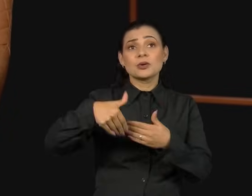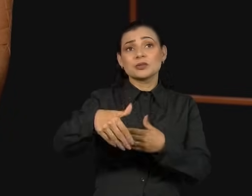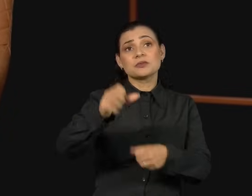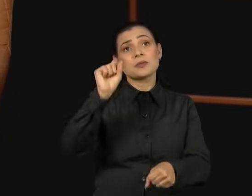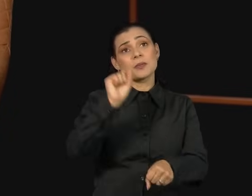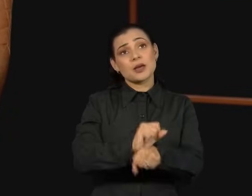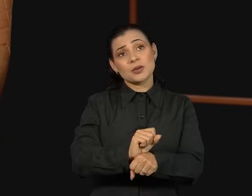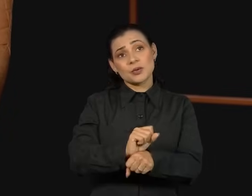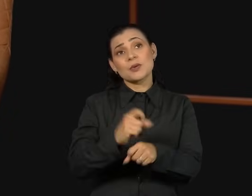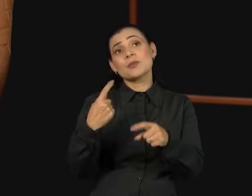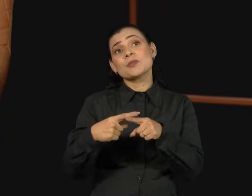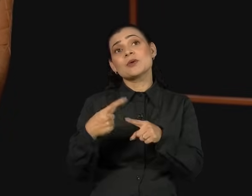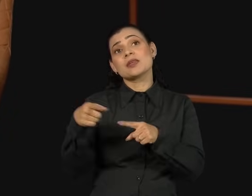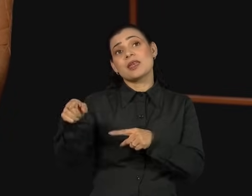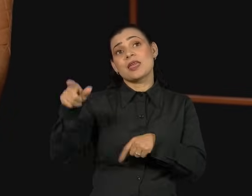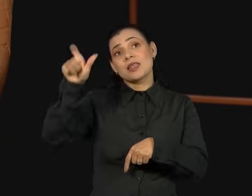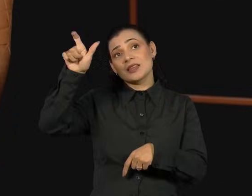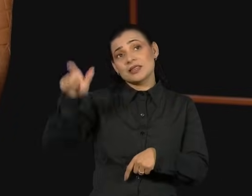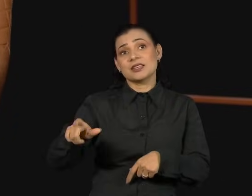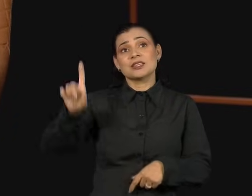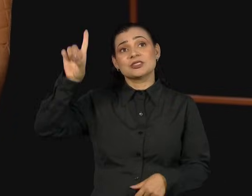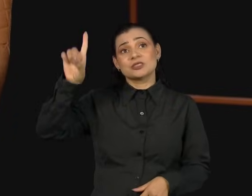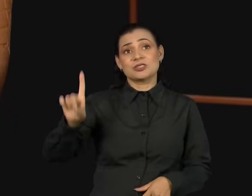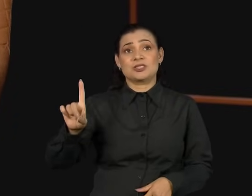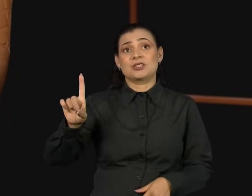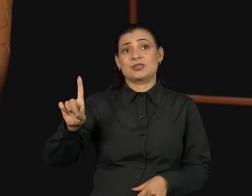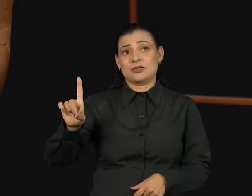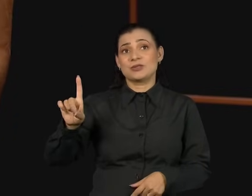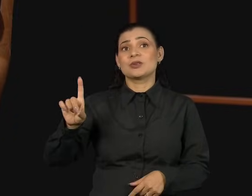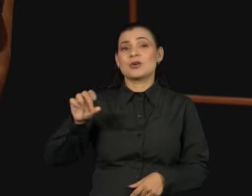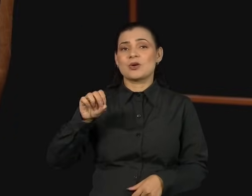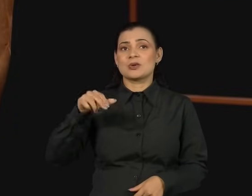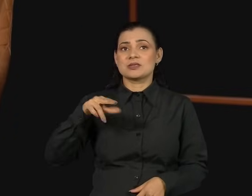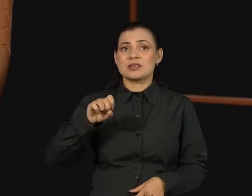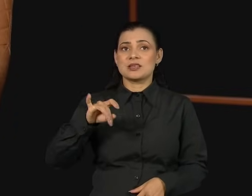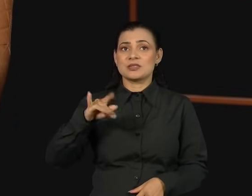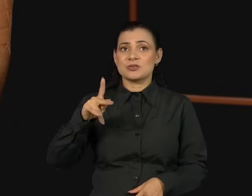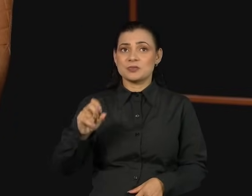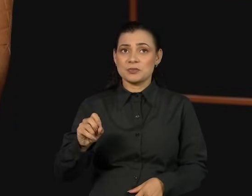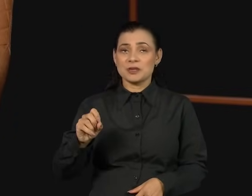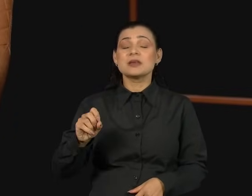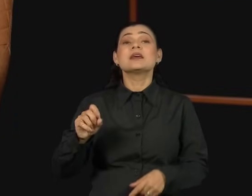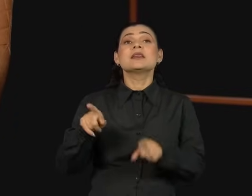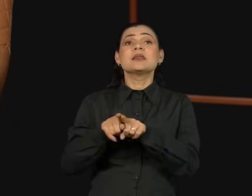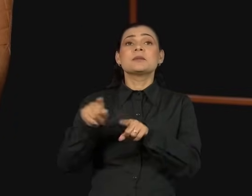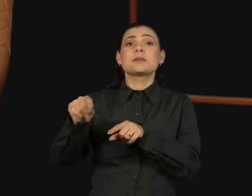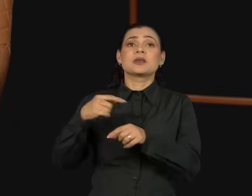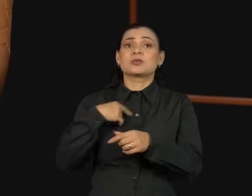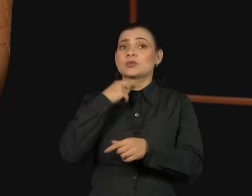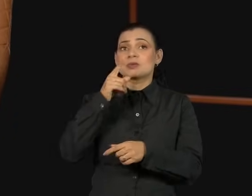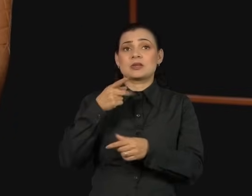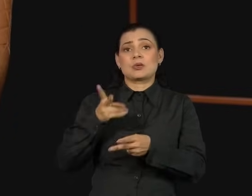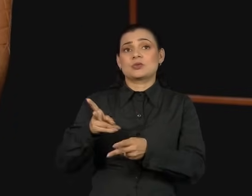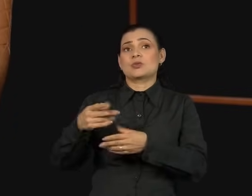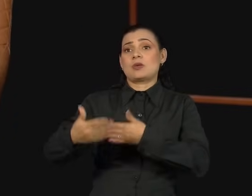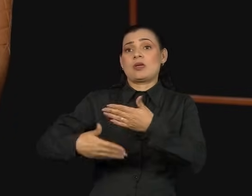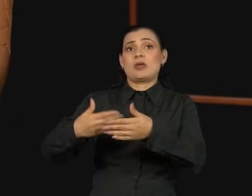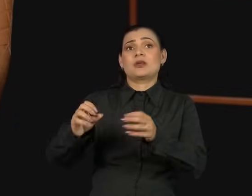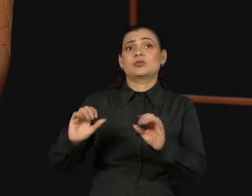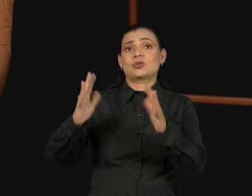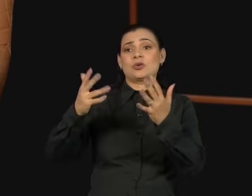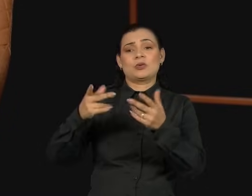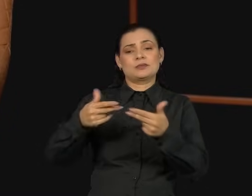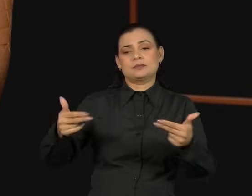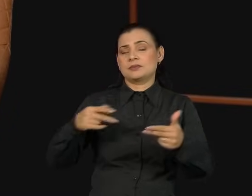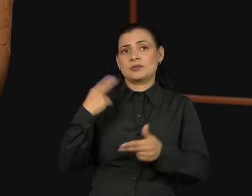interrompida porque ele se tornou o diretor artístico da USESP e aí não tínhamos a possibilidade de continuar fazendo